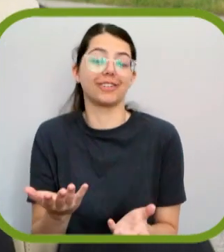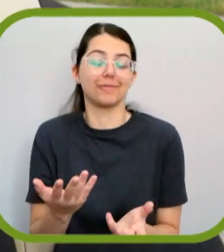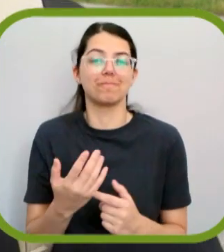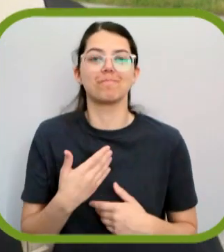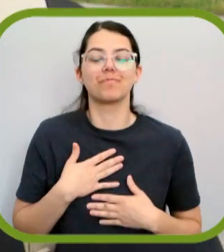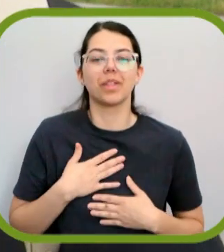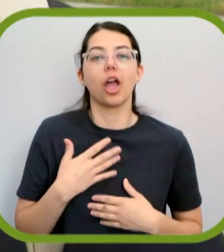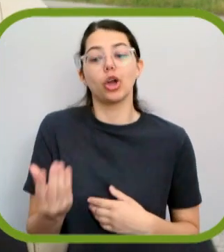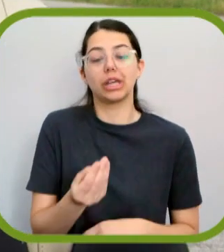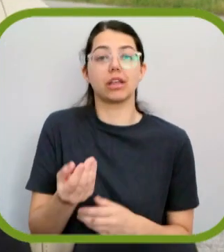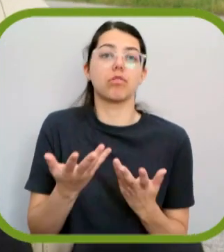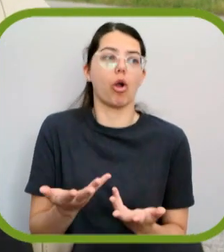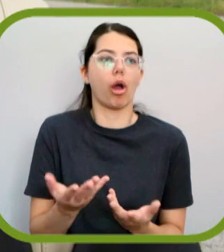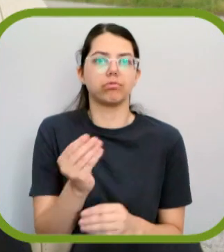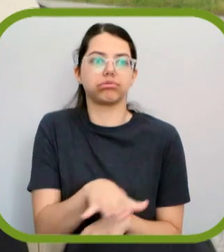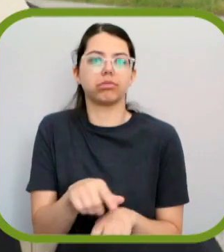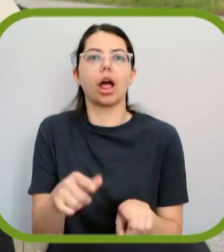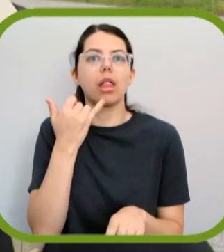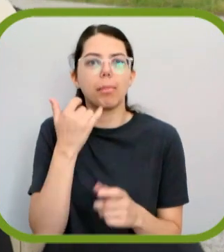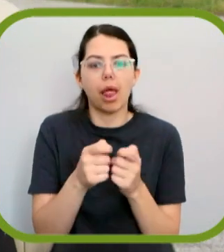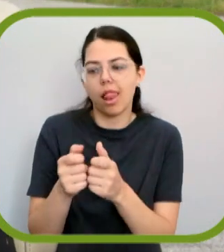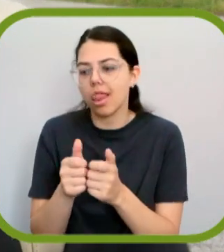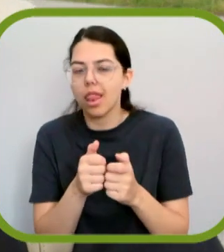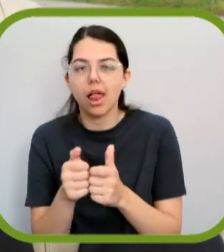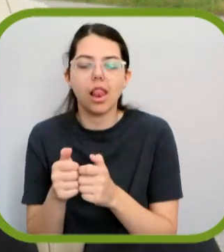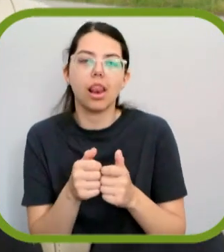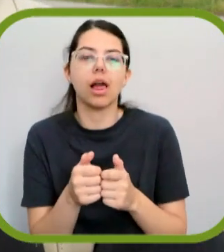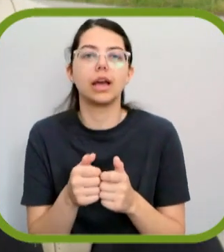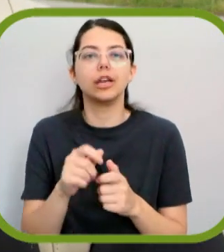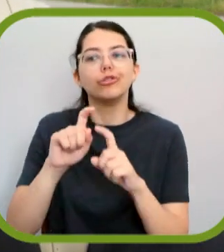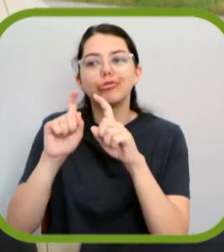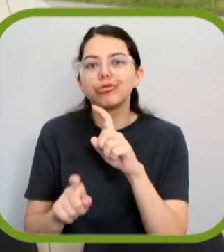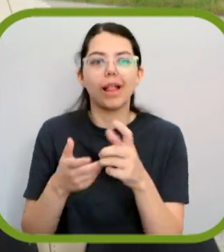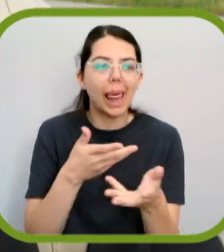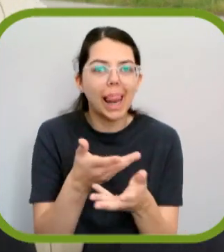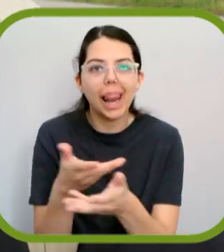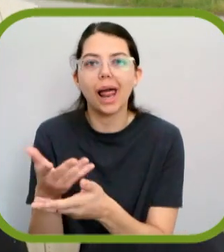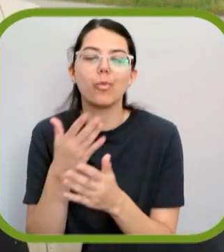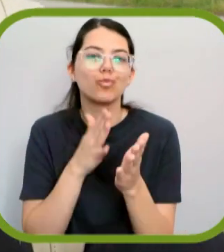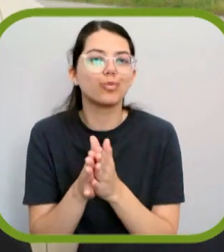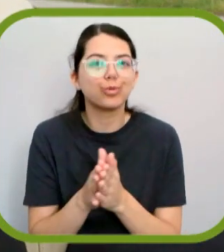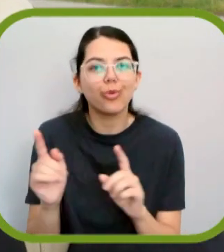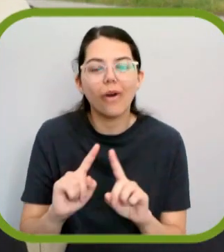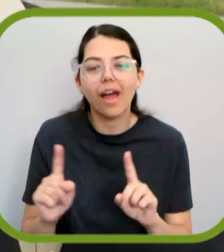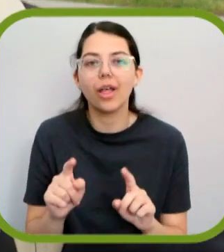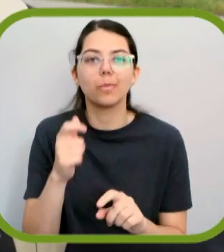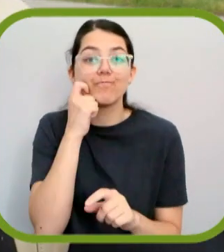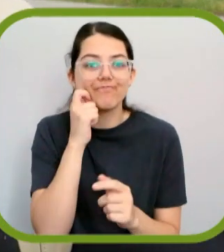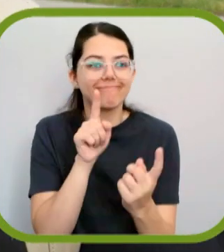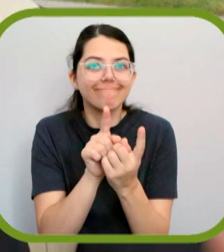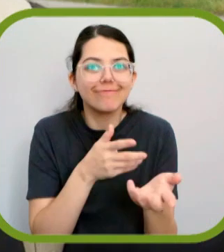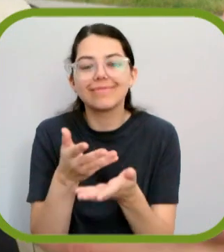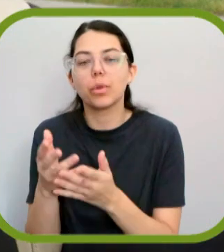infância onde não tive telemóvel. E sinto que agora os miúdos de agora estão com o telemóvel e já não aproveitam o dia, já não